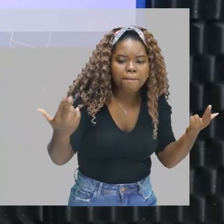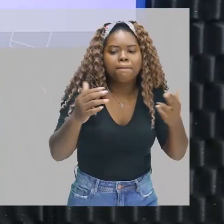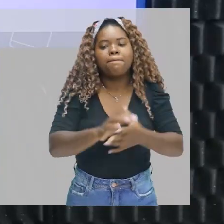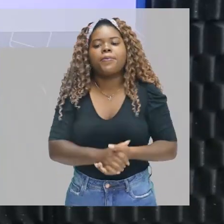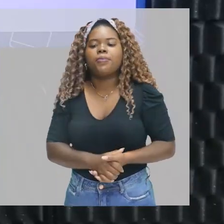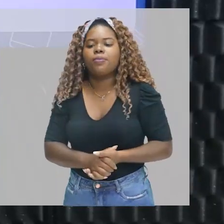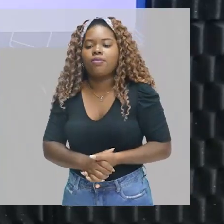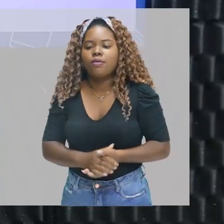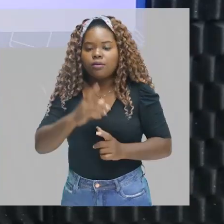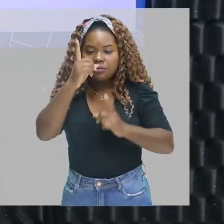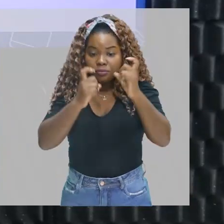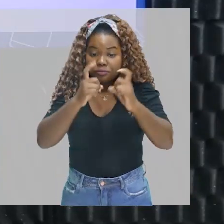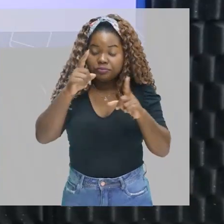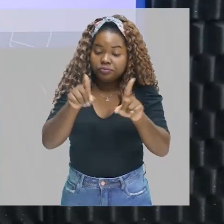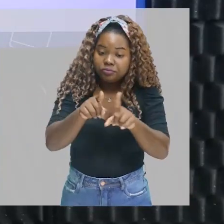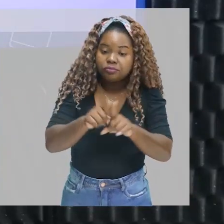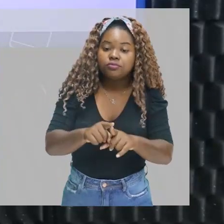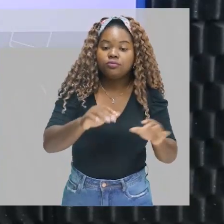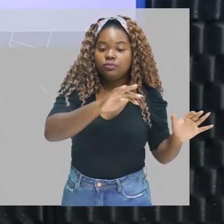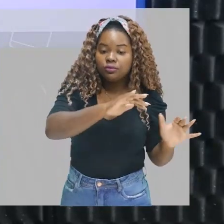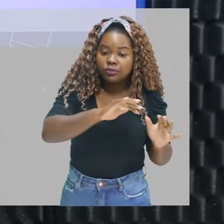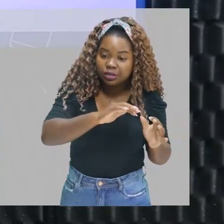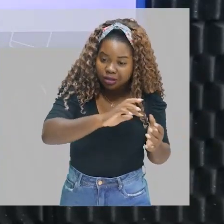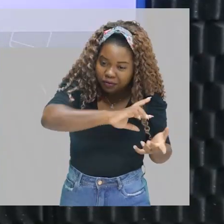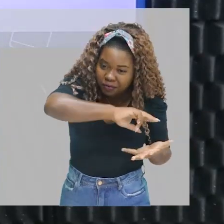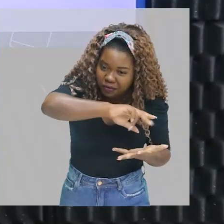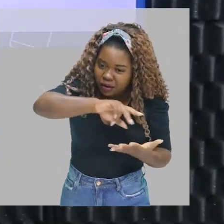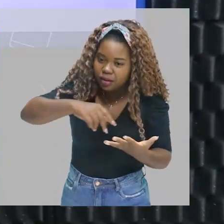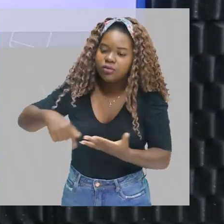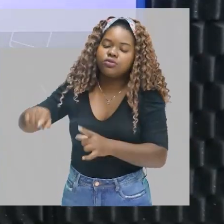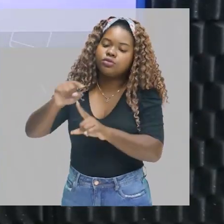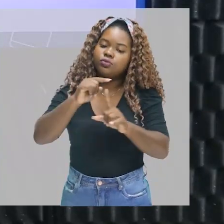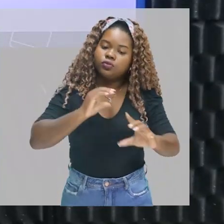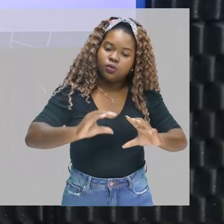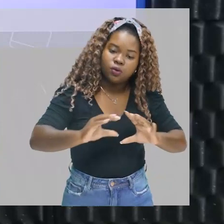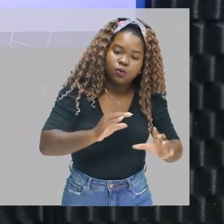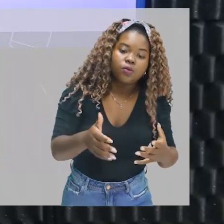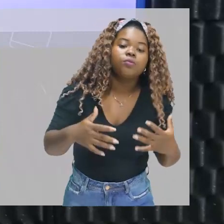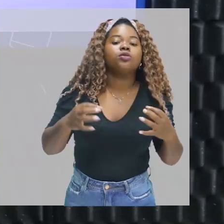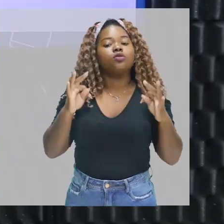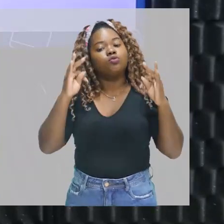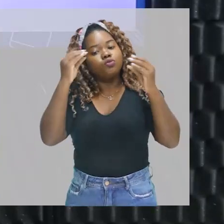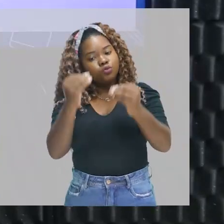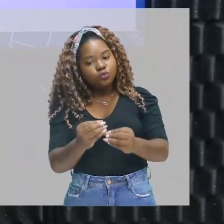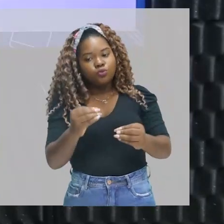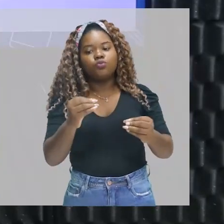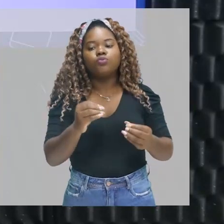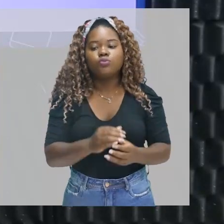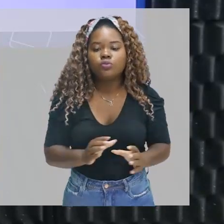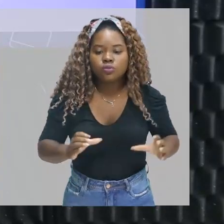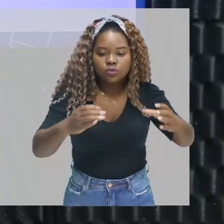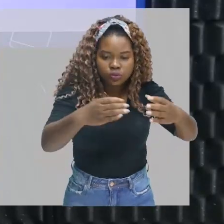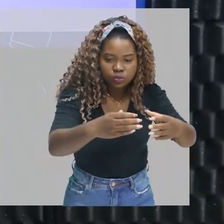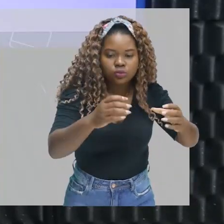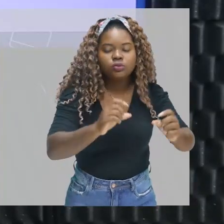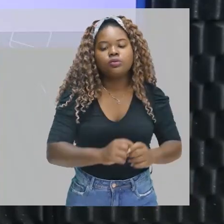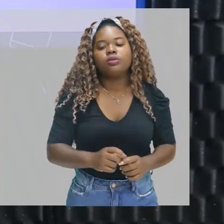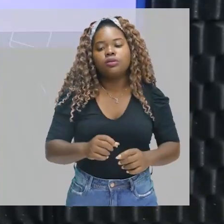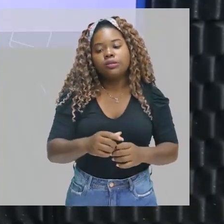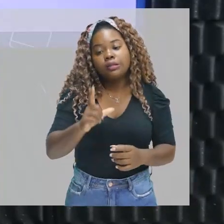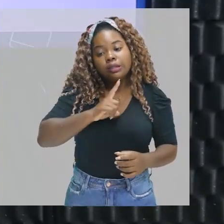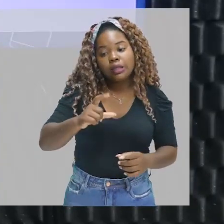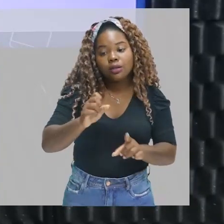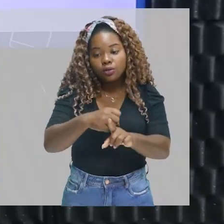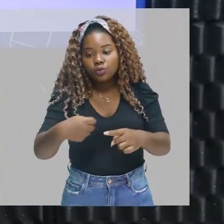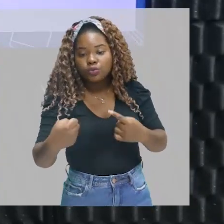tudo isso compõe-se como forma de comunicação, né? Tudo isso está presente na nossa sociedade,